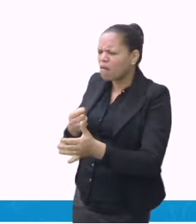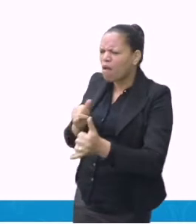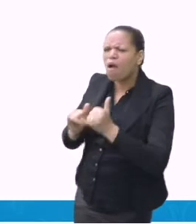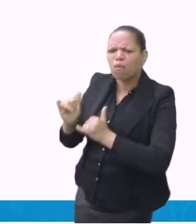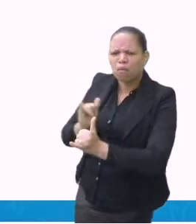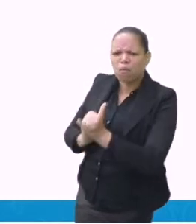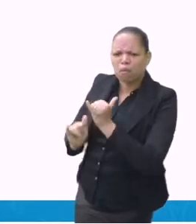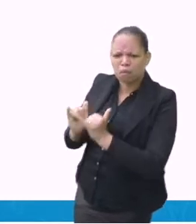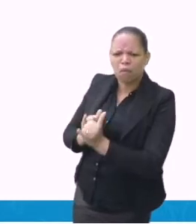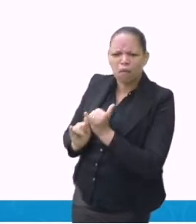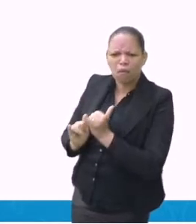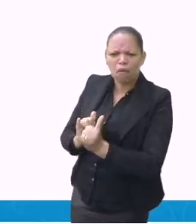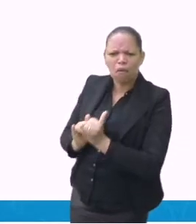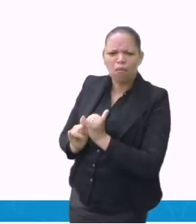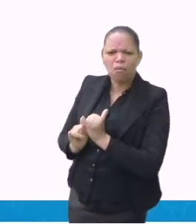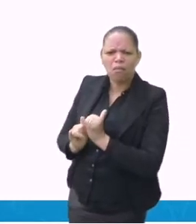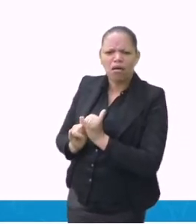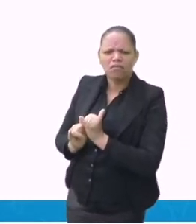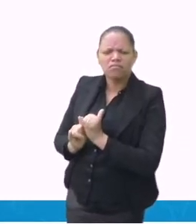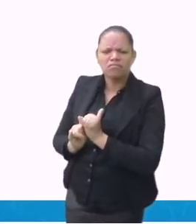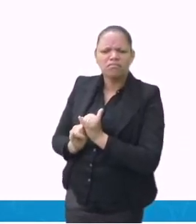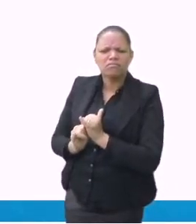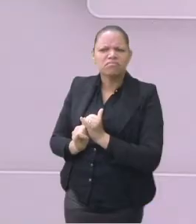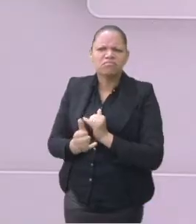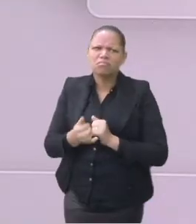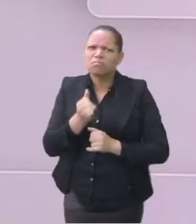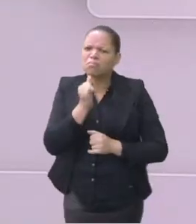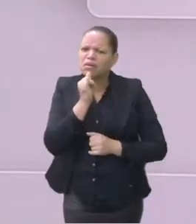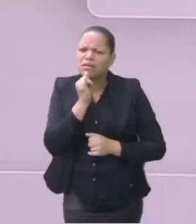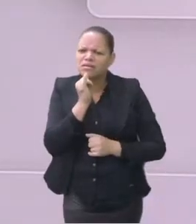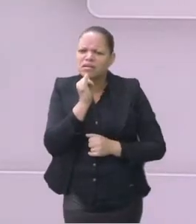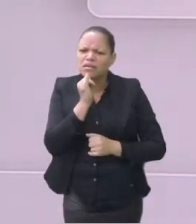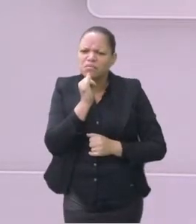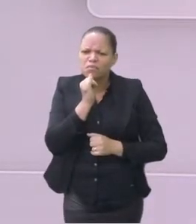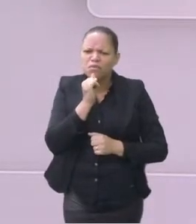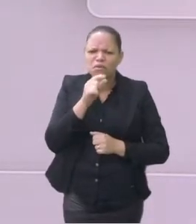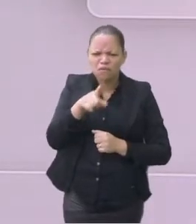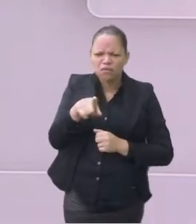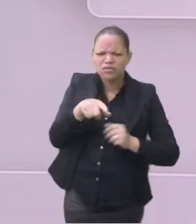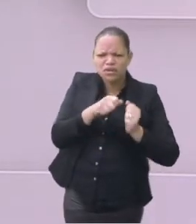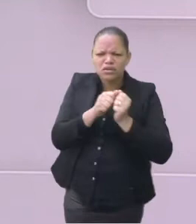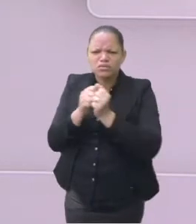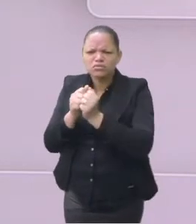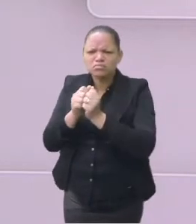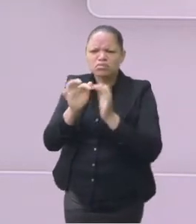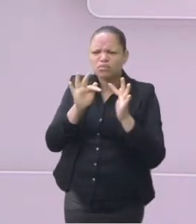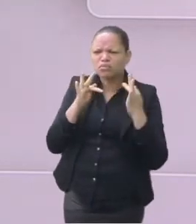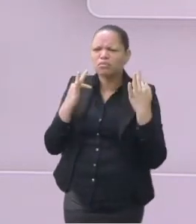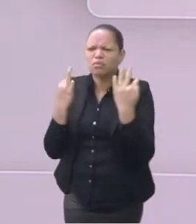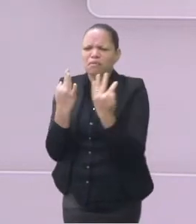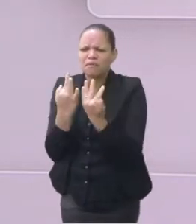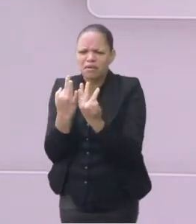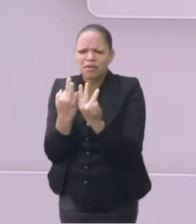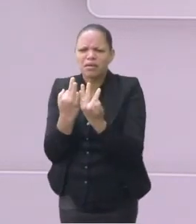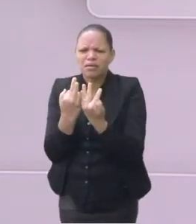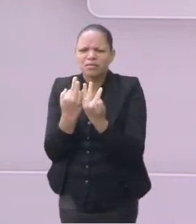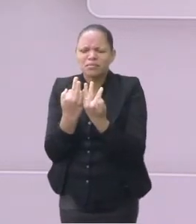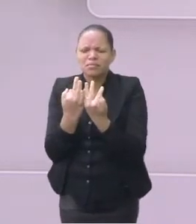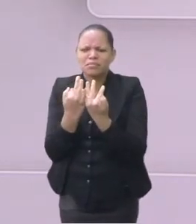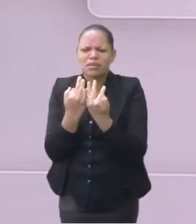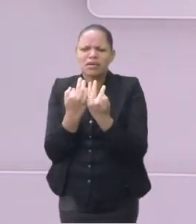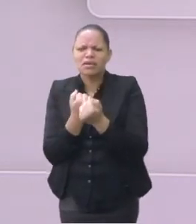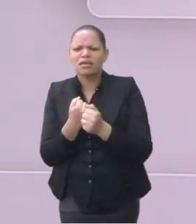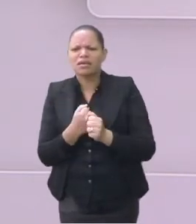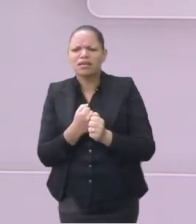em que vocês estão procurando o endereço e a gente para e pergunta: ô senhor, ô senhora, você pode me informar onde fica a